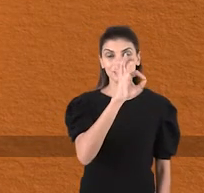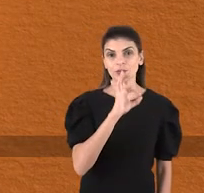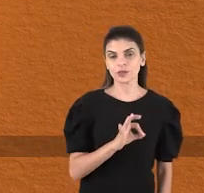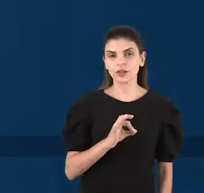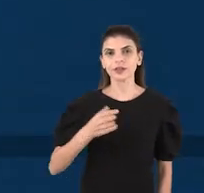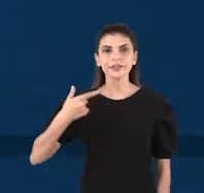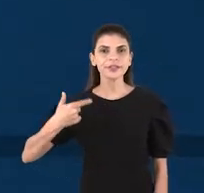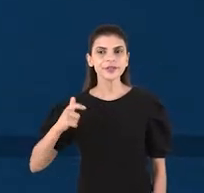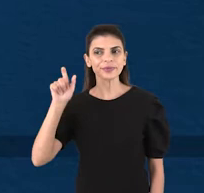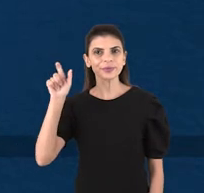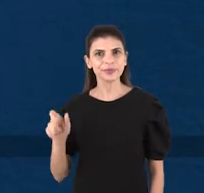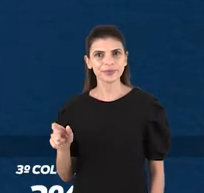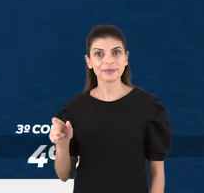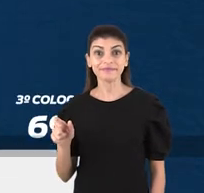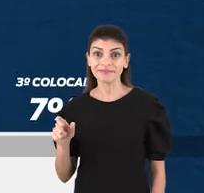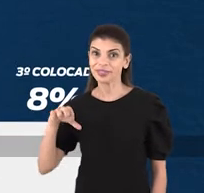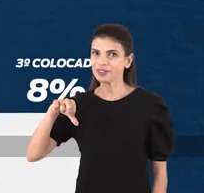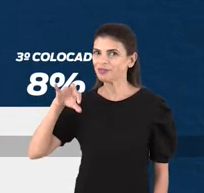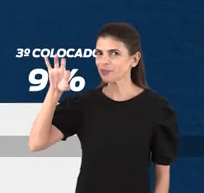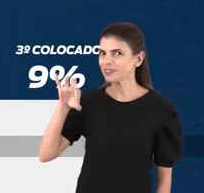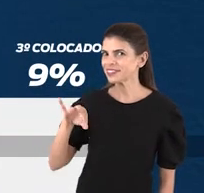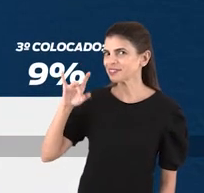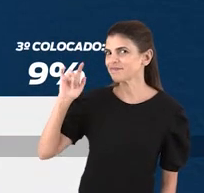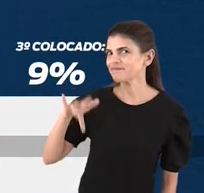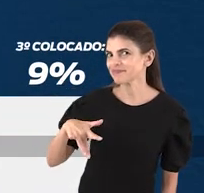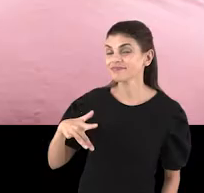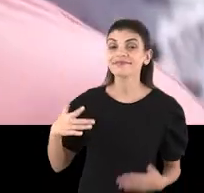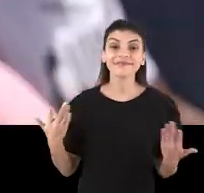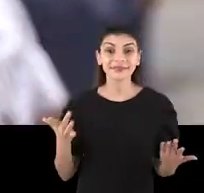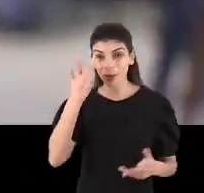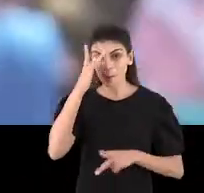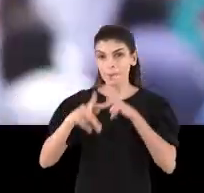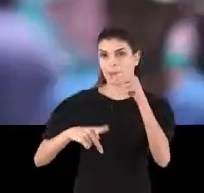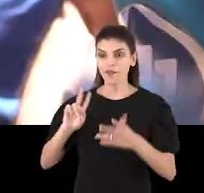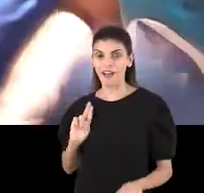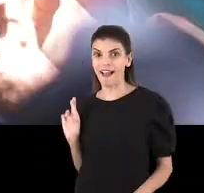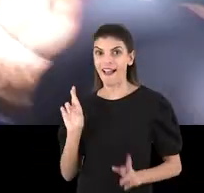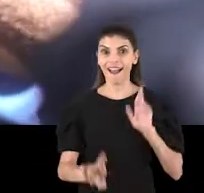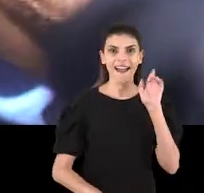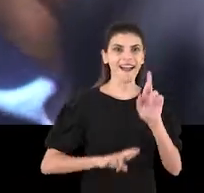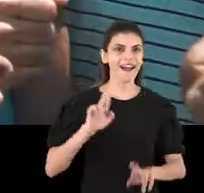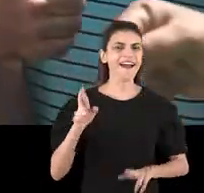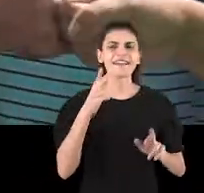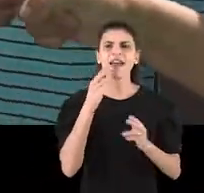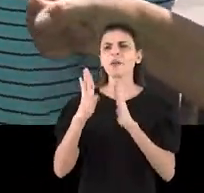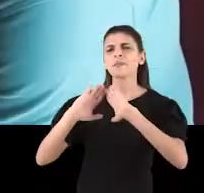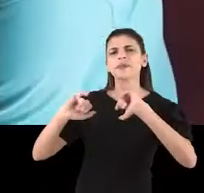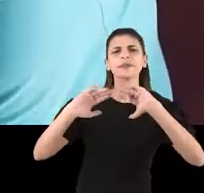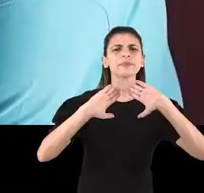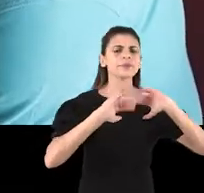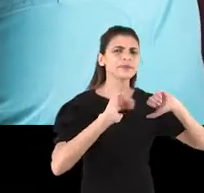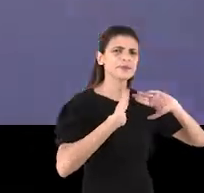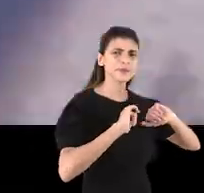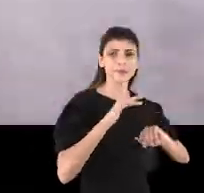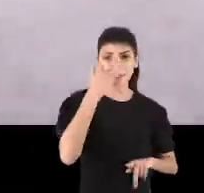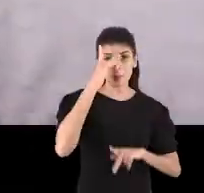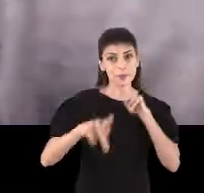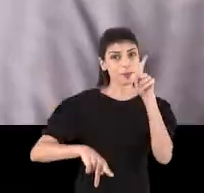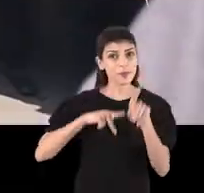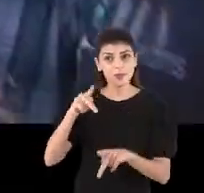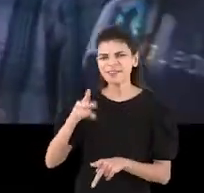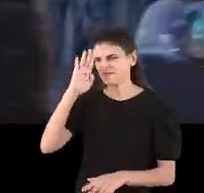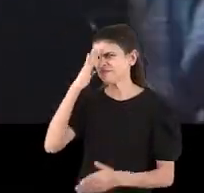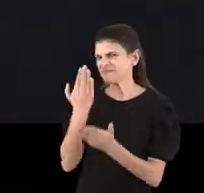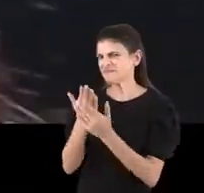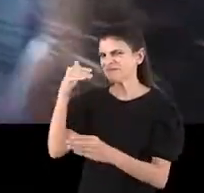62%. O segundo lugar, 9%. É a voz do povo que não cansa de falar. Nossa, gente,